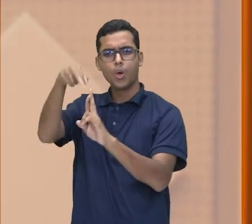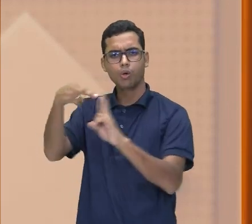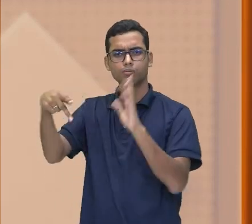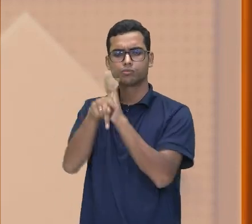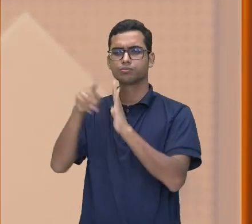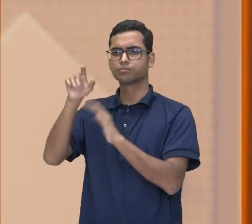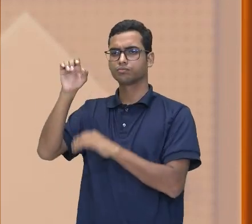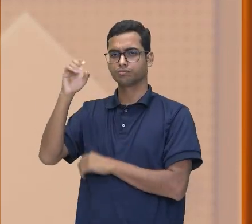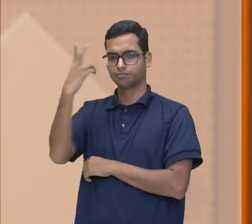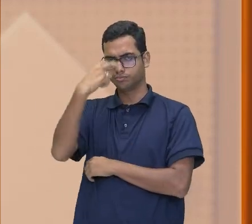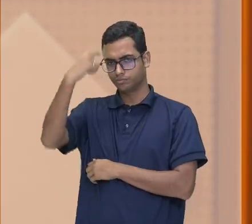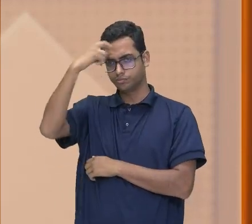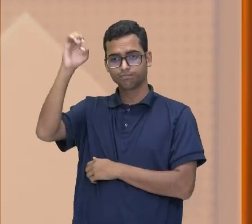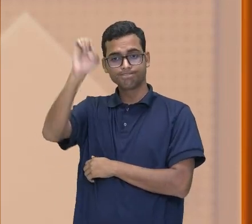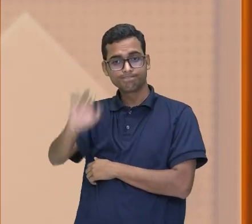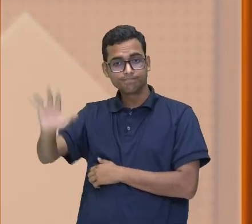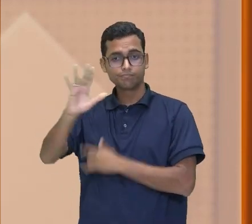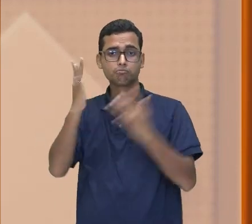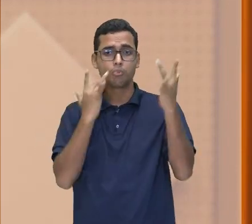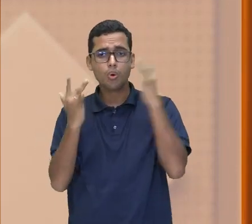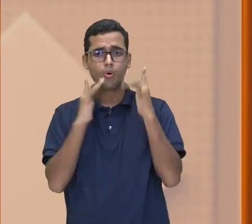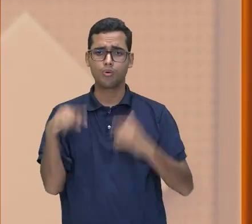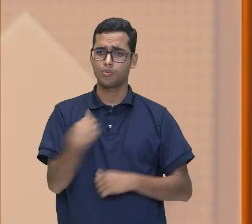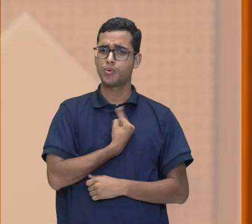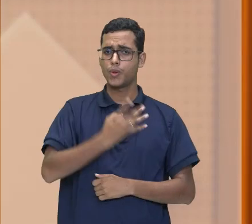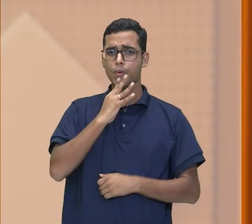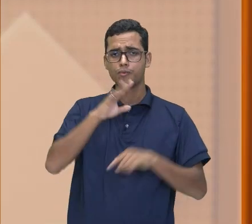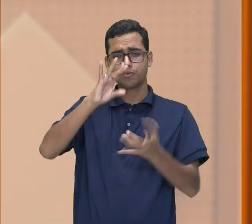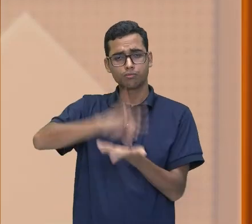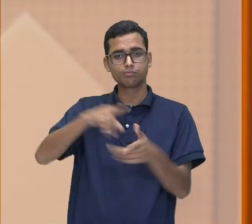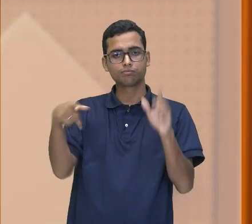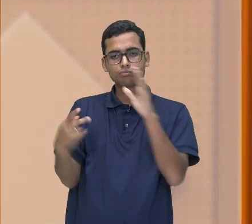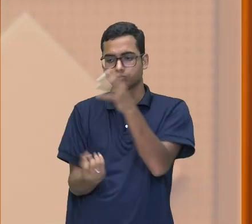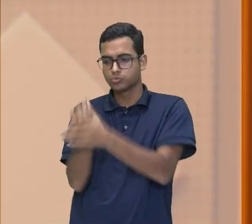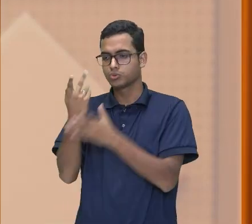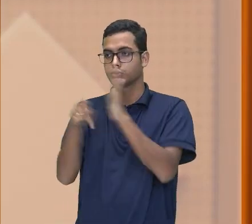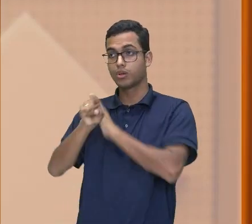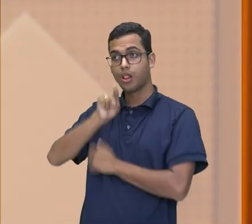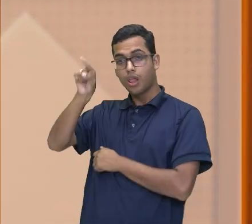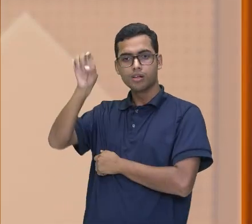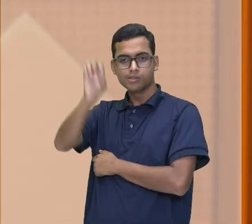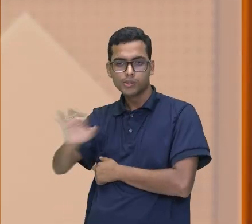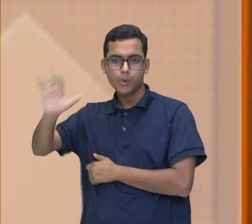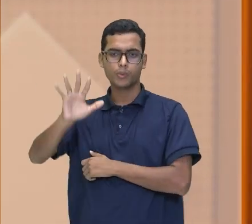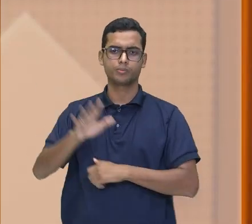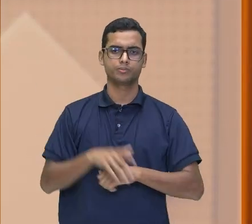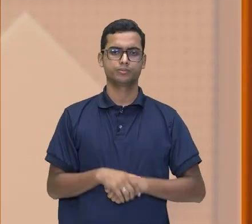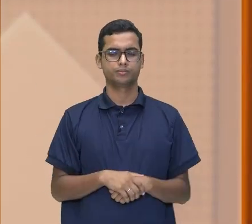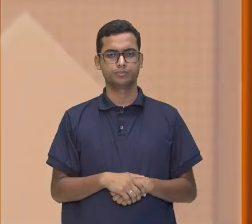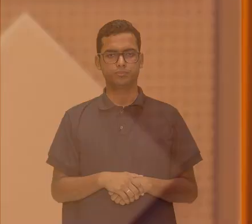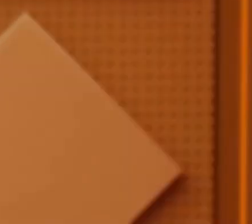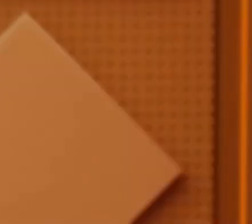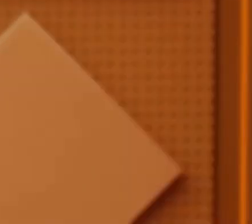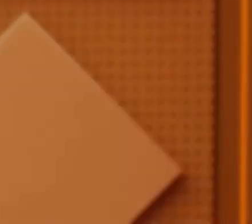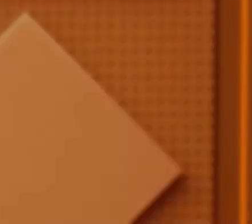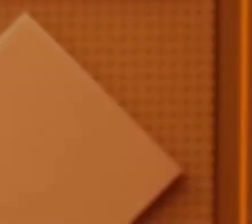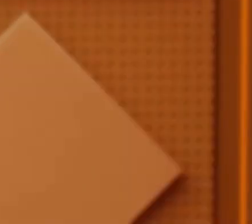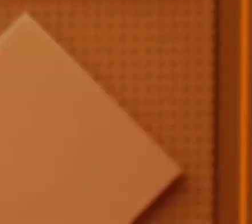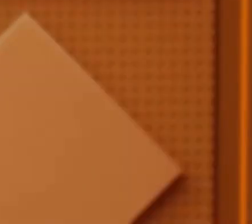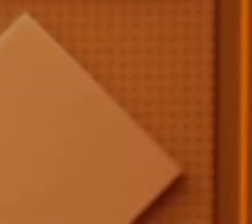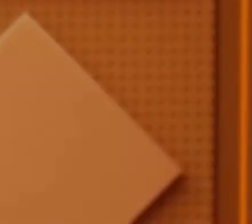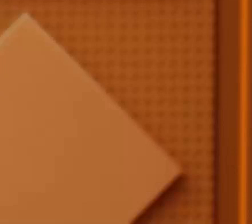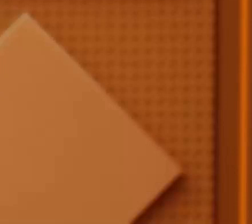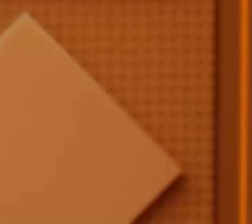cultura europeia. O teatro, como nós conhecemos, ele é de origem europeia, né? De origem grega. Então,